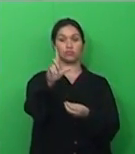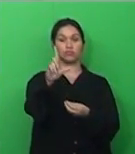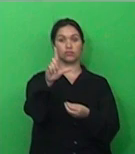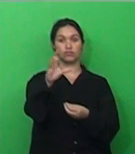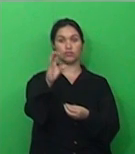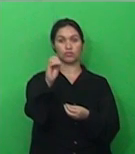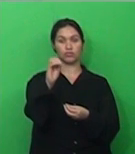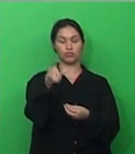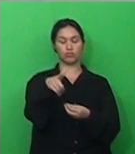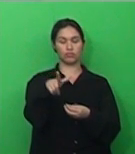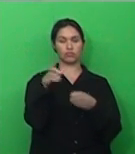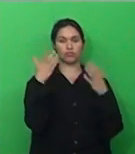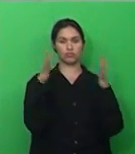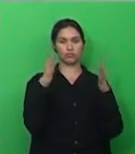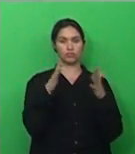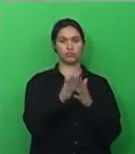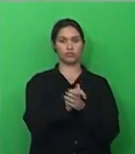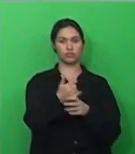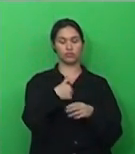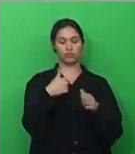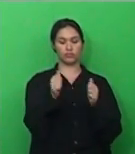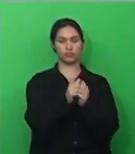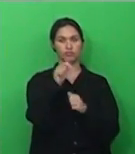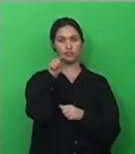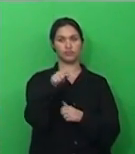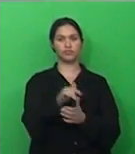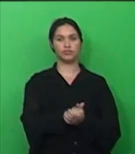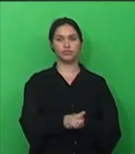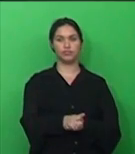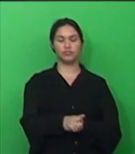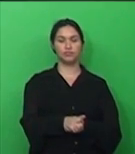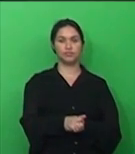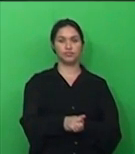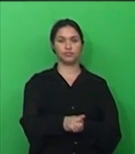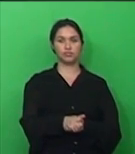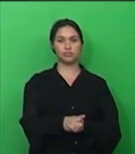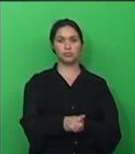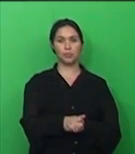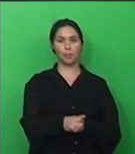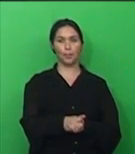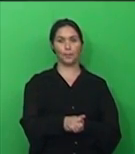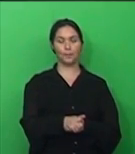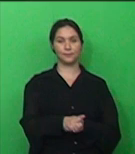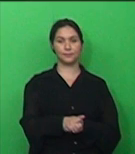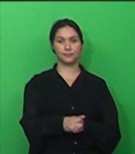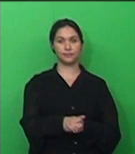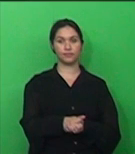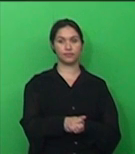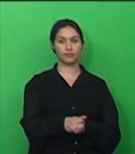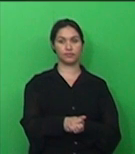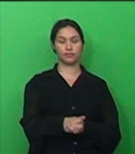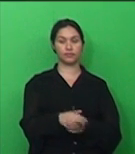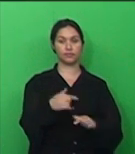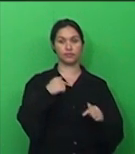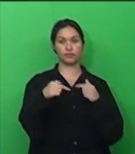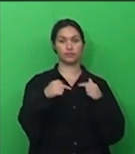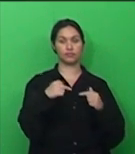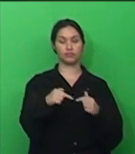condições. Parabéns. Eu estou com Vossa Excelência. Veto continua em